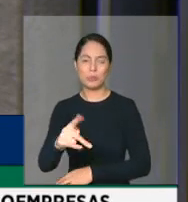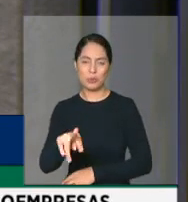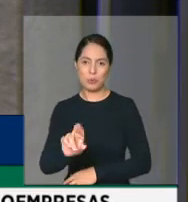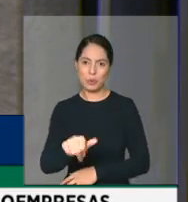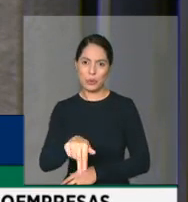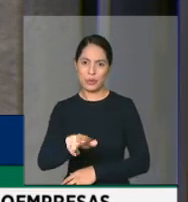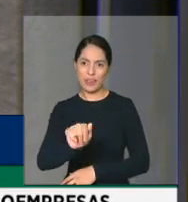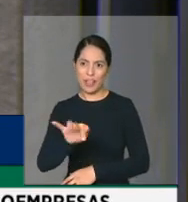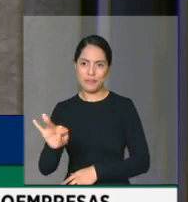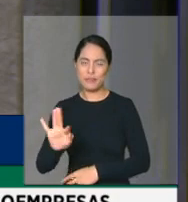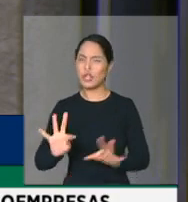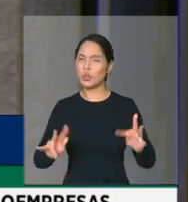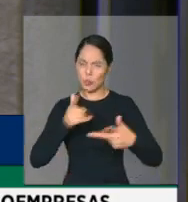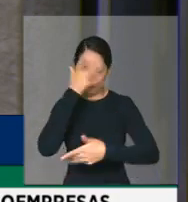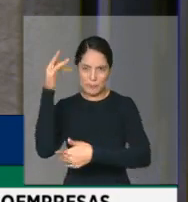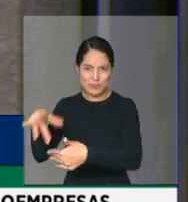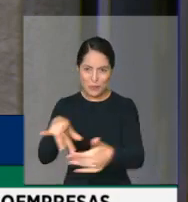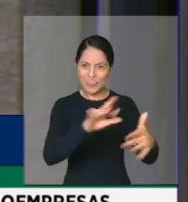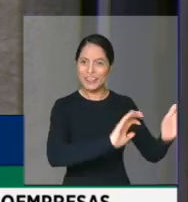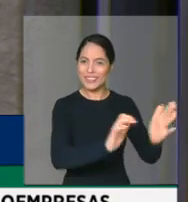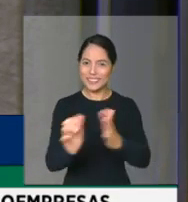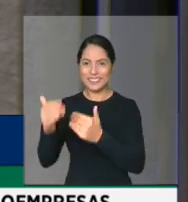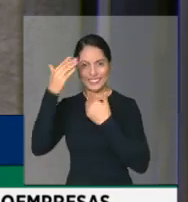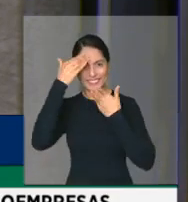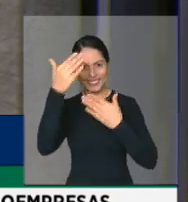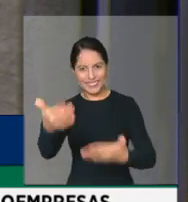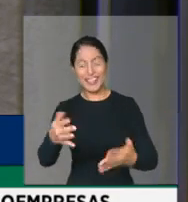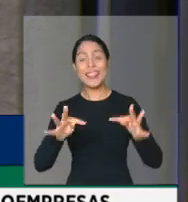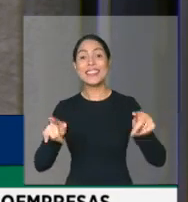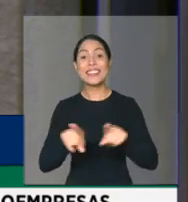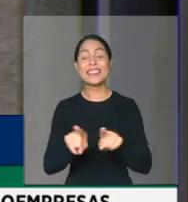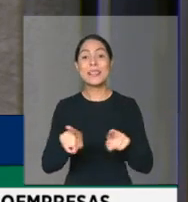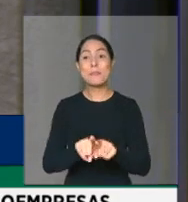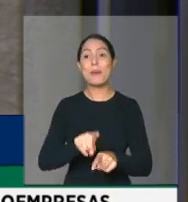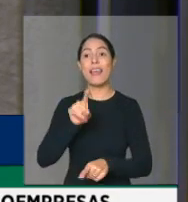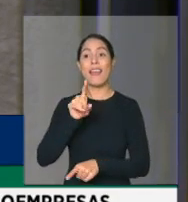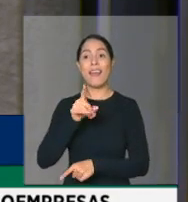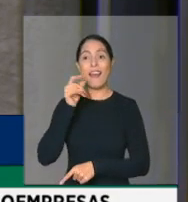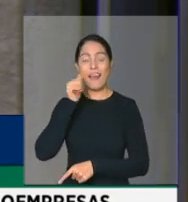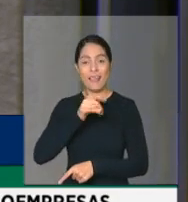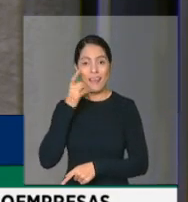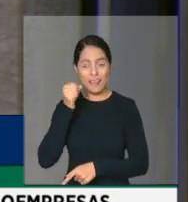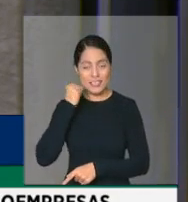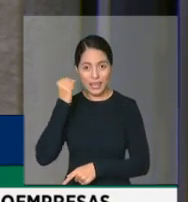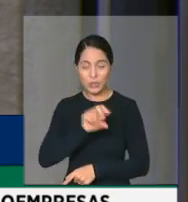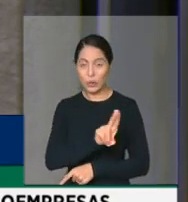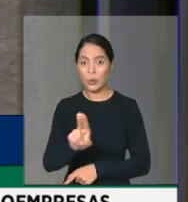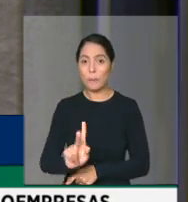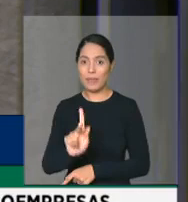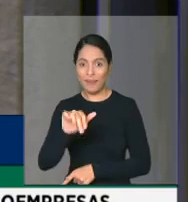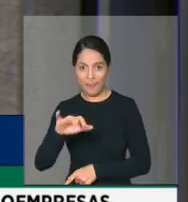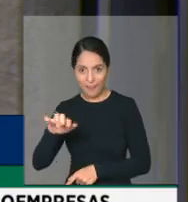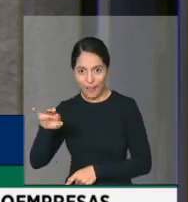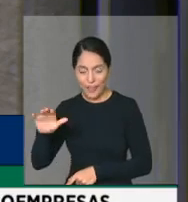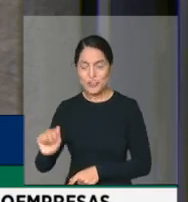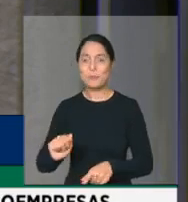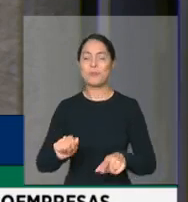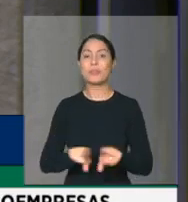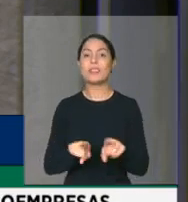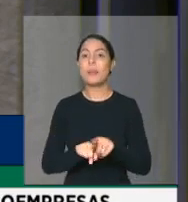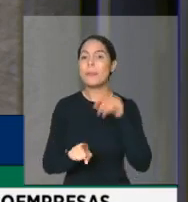aqui as contribuições de todos os líderes, também da relatora no Senado, senadora Cátia Abreu, também do autor do projeto, senador Jorginho Melo,